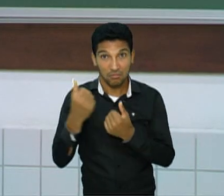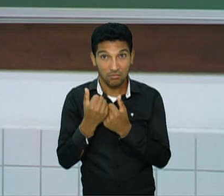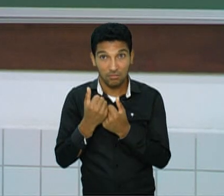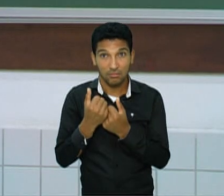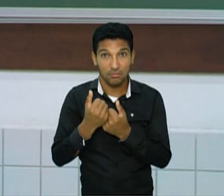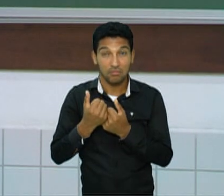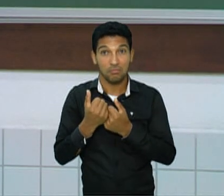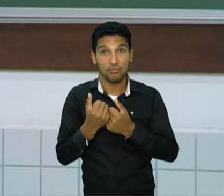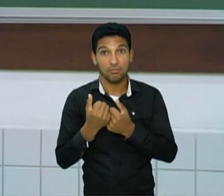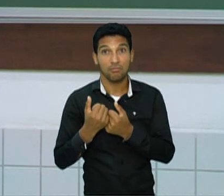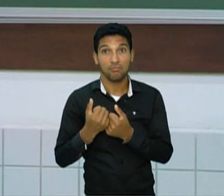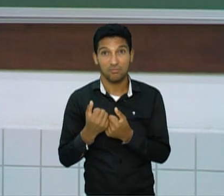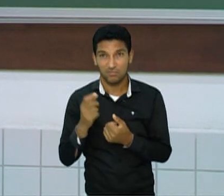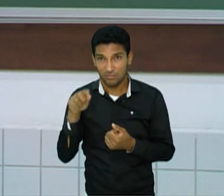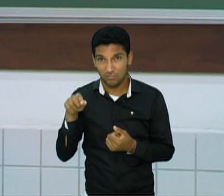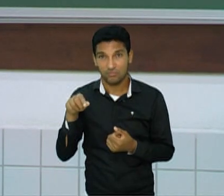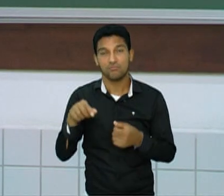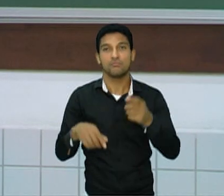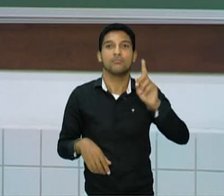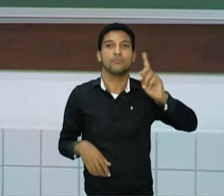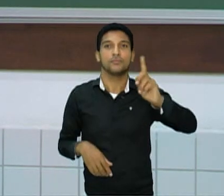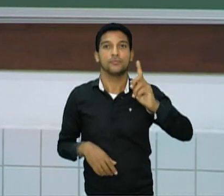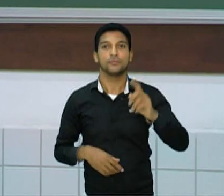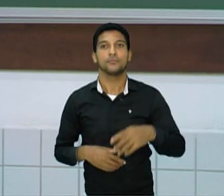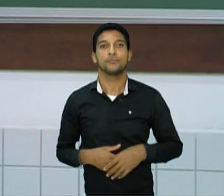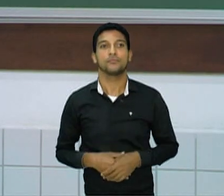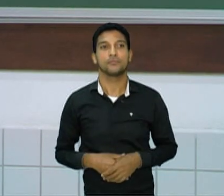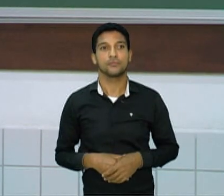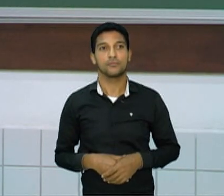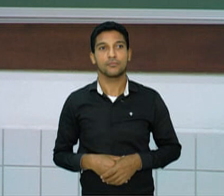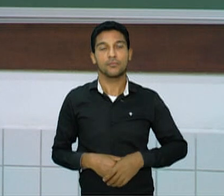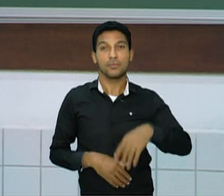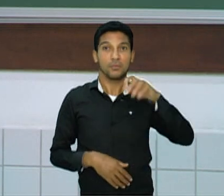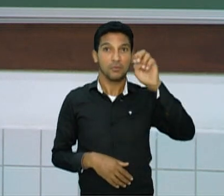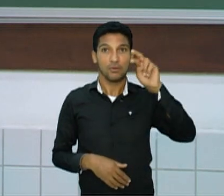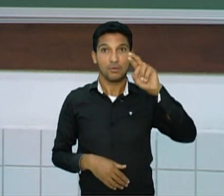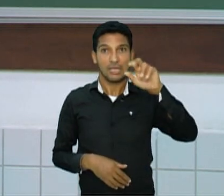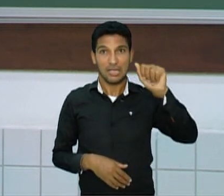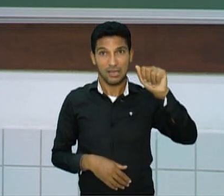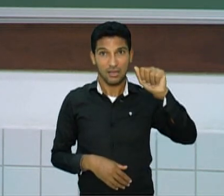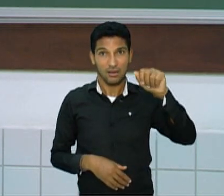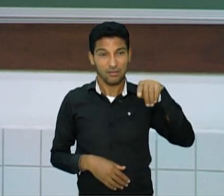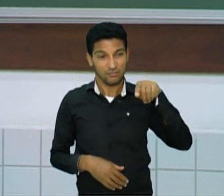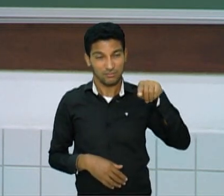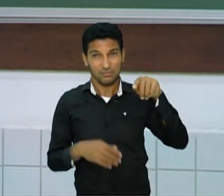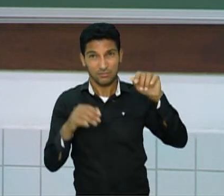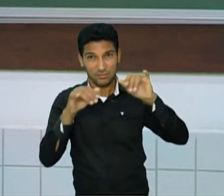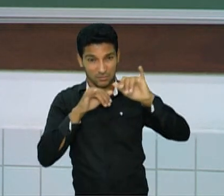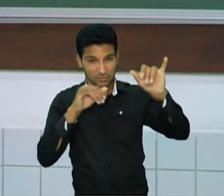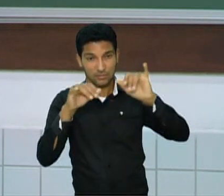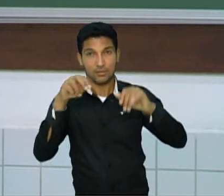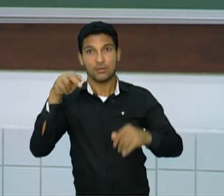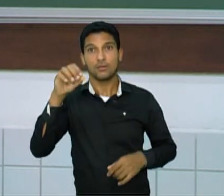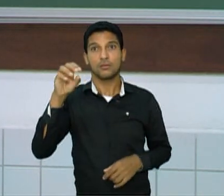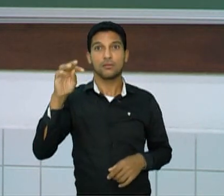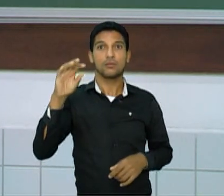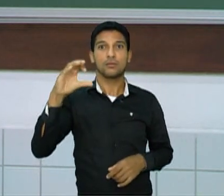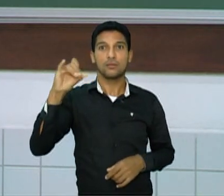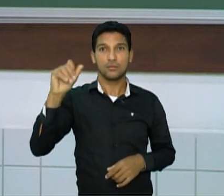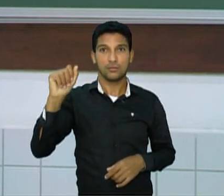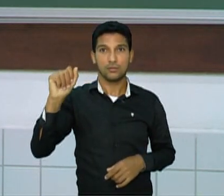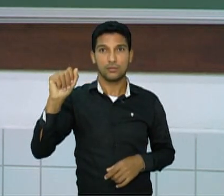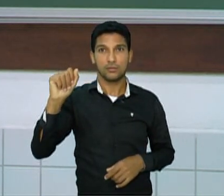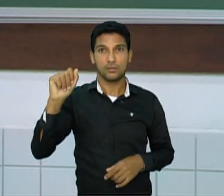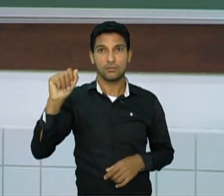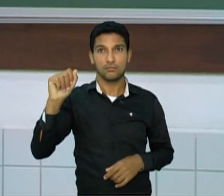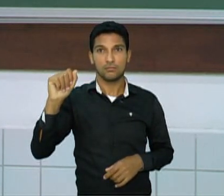Era notícia isso? Não. Aqui ele está fazendo uma restrição do tipo de notícia. Isso aqui a gente estudou há um tempo